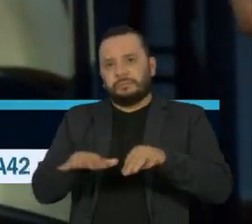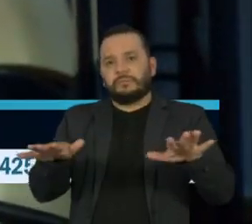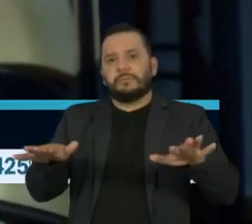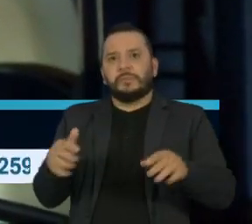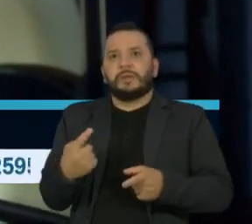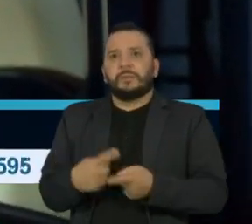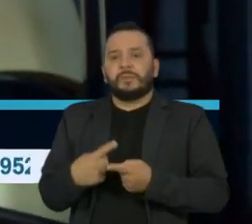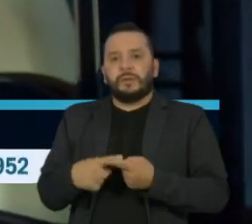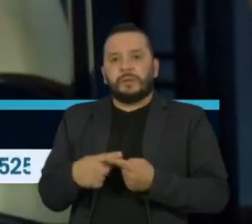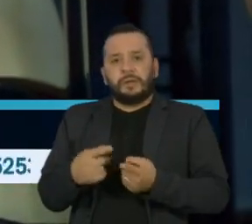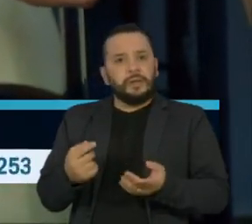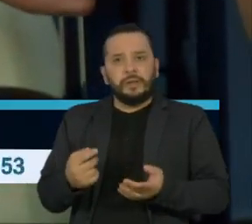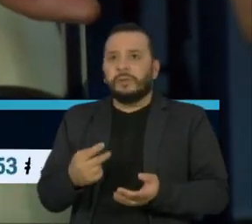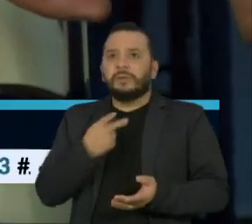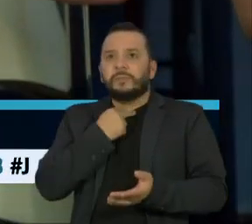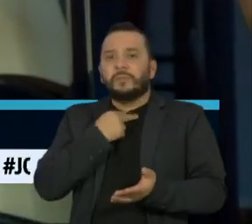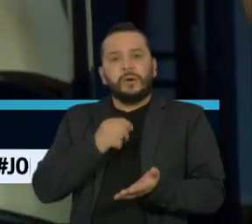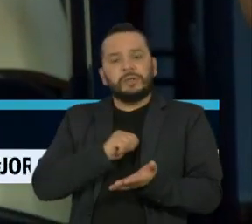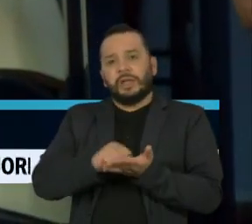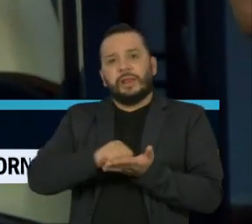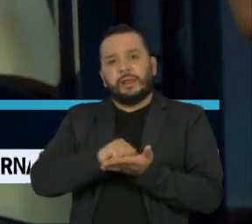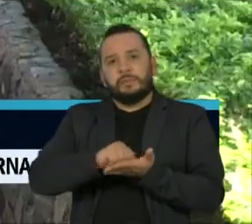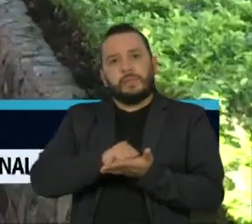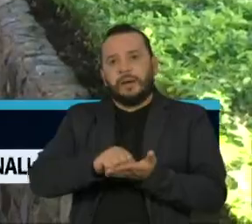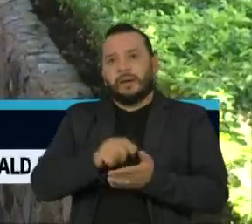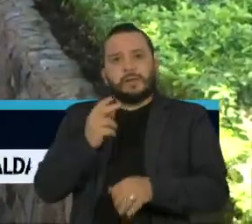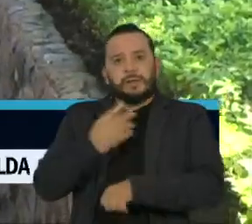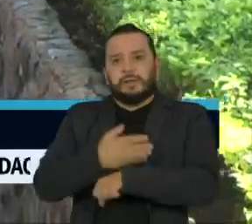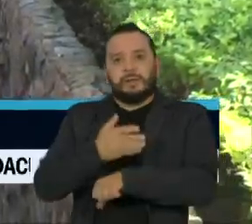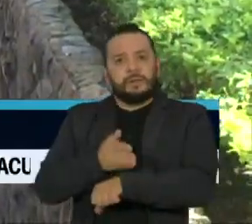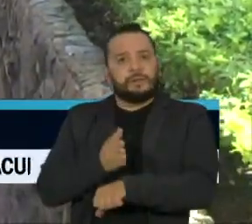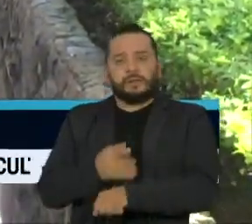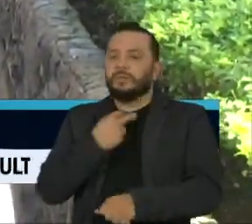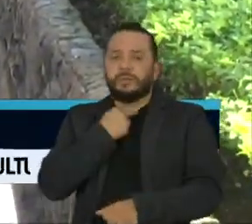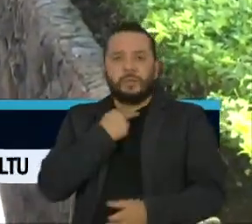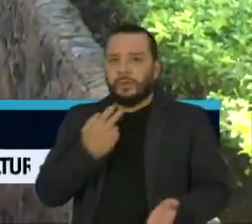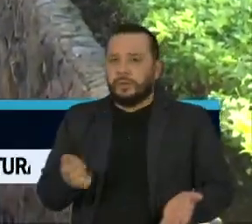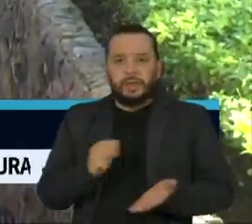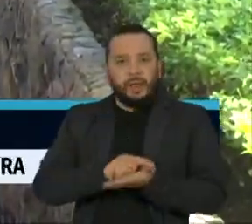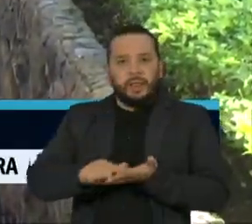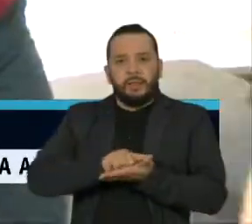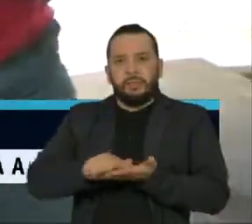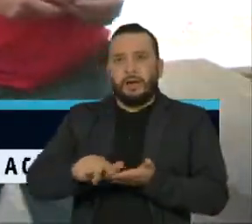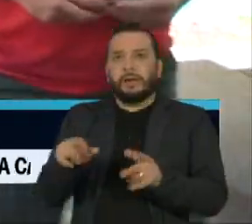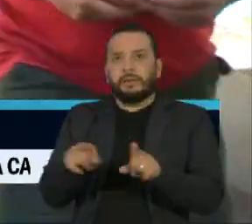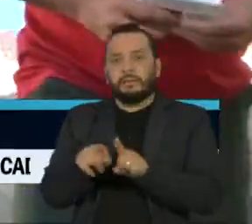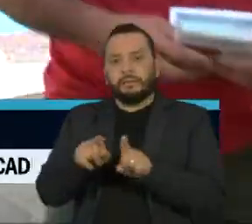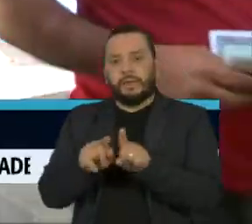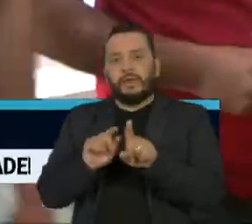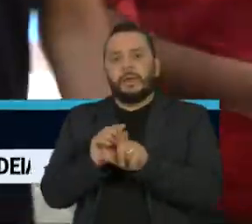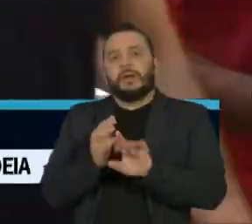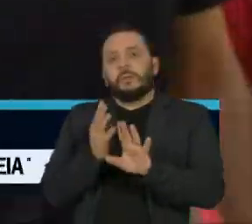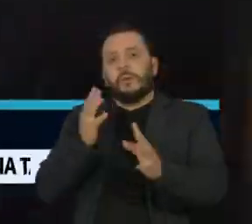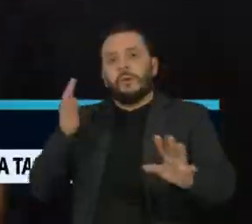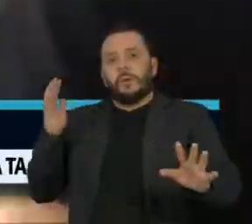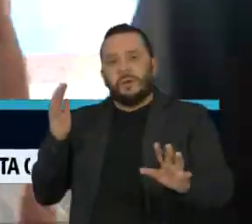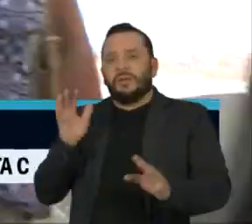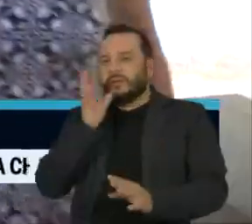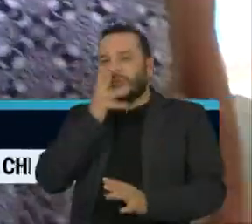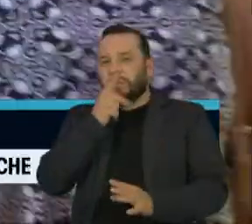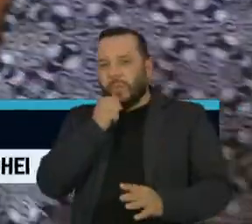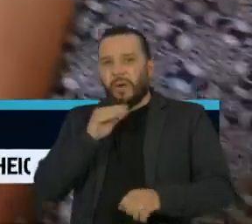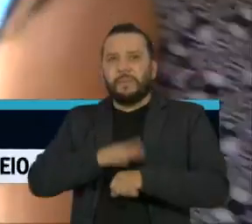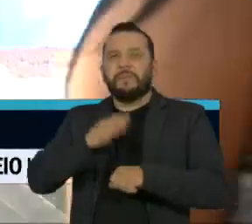que o eleitor não pode ser higienizado com frequência. E segundo, aumenta as aglomerações porque a votação com biometria é